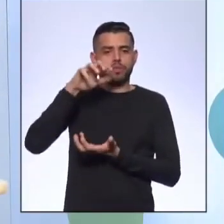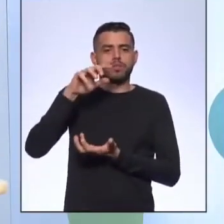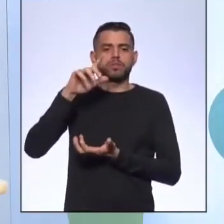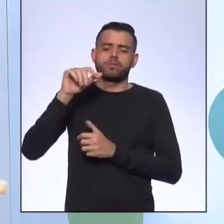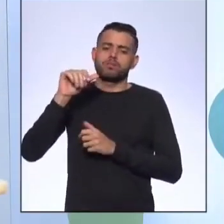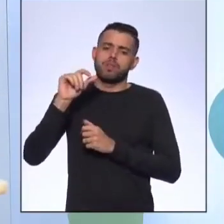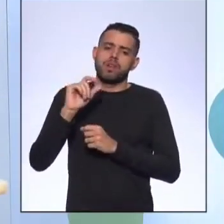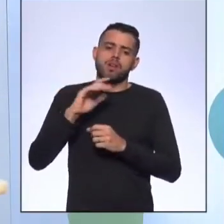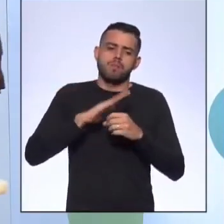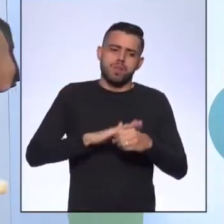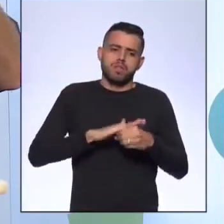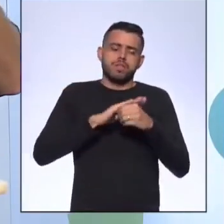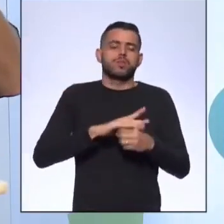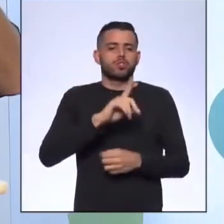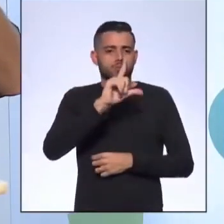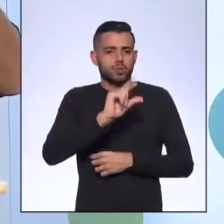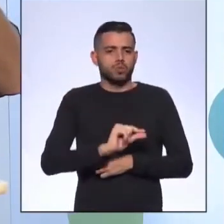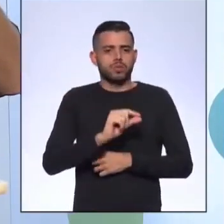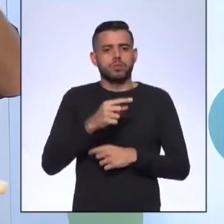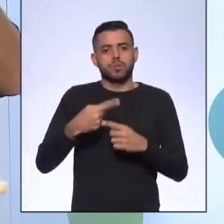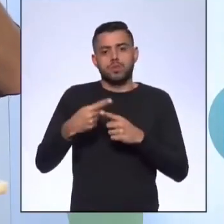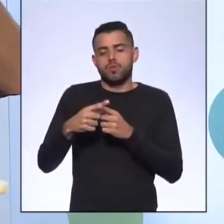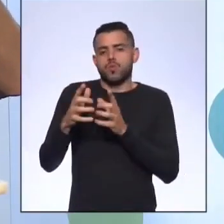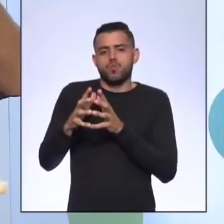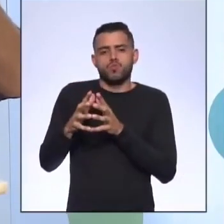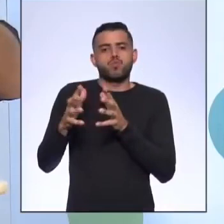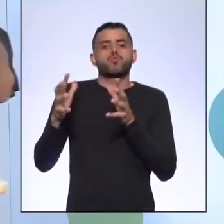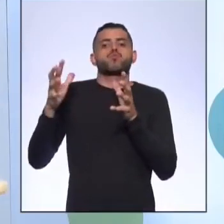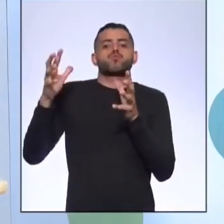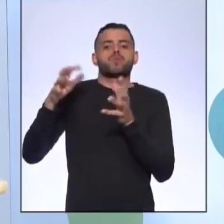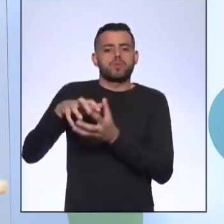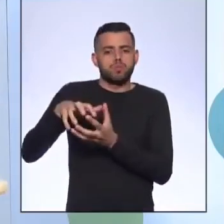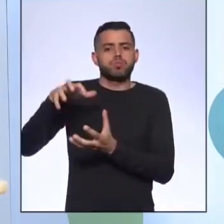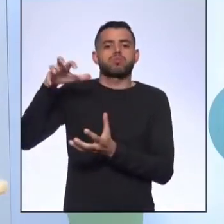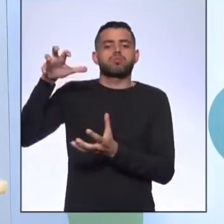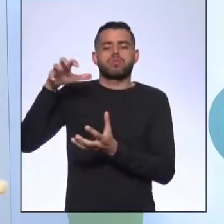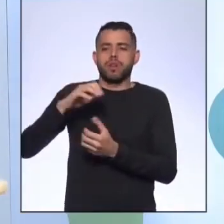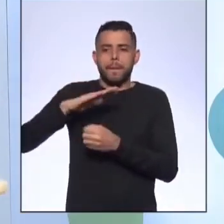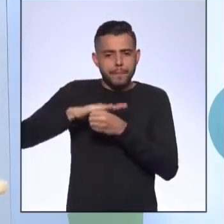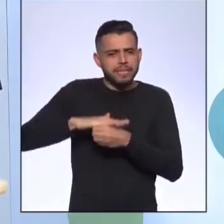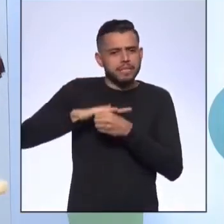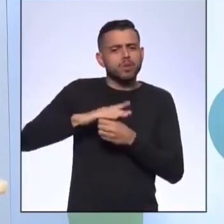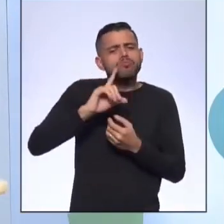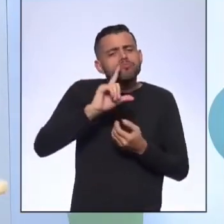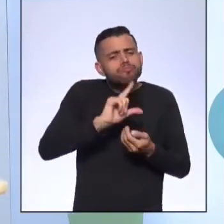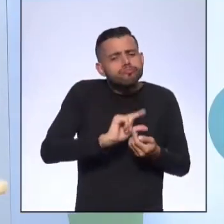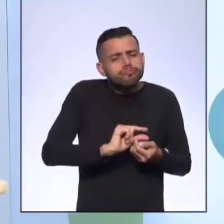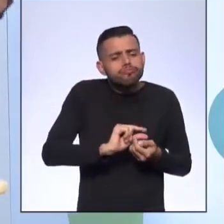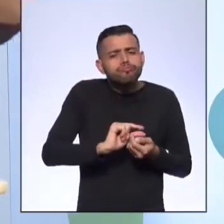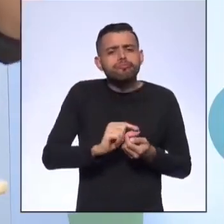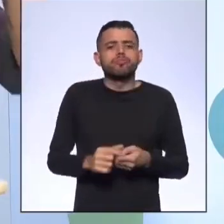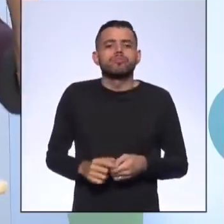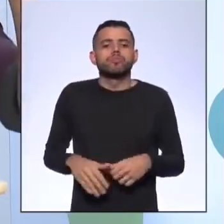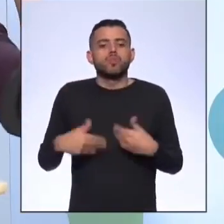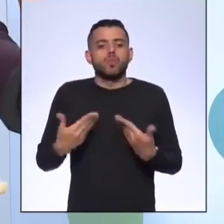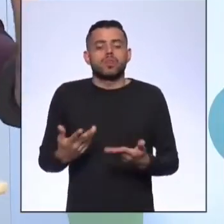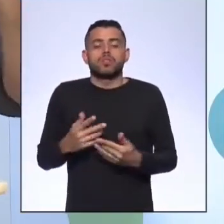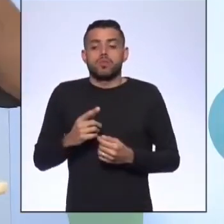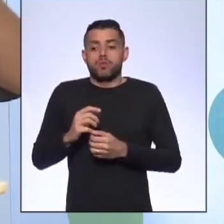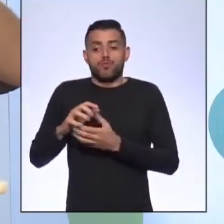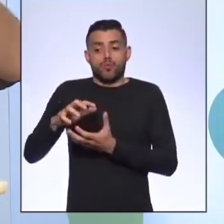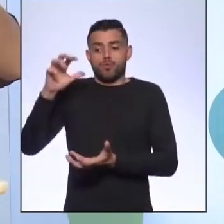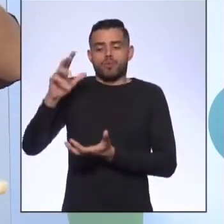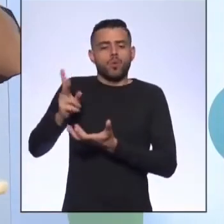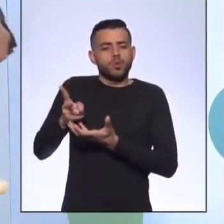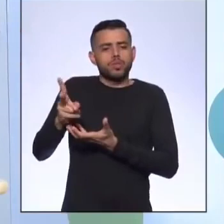Por que acontece? Você está variando o volume, o que acontece com a pressão? A pressão vai diminuindo e assim por diante. Quando eu mantenho o volume constante, a